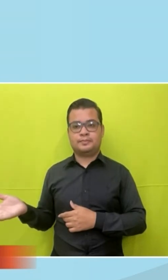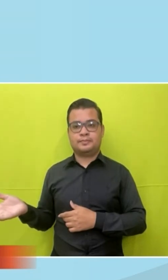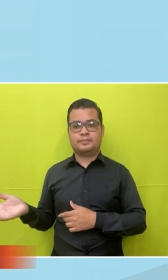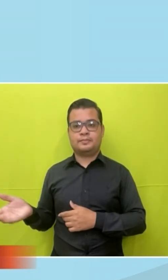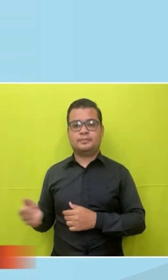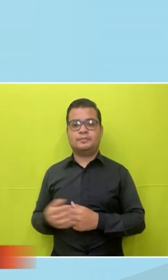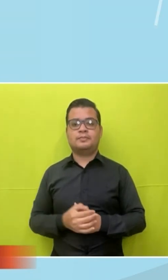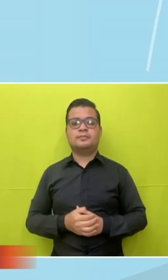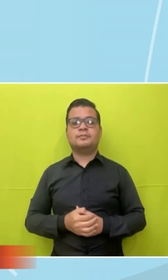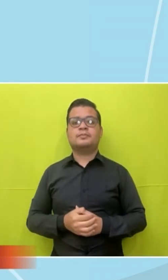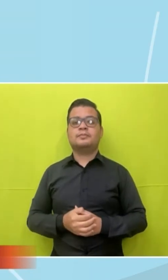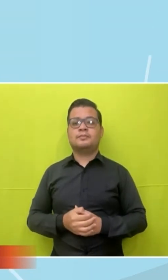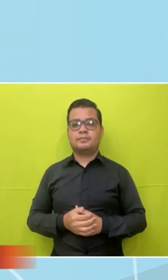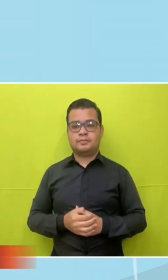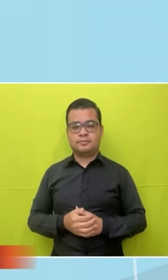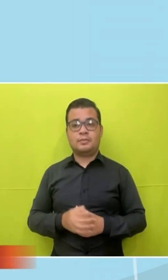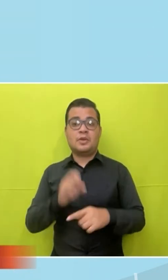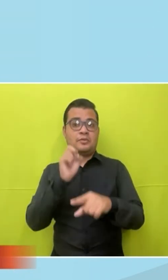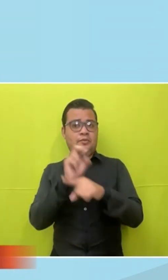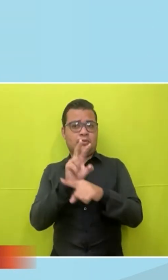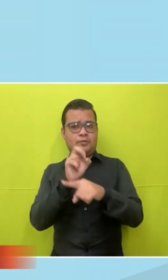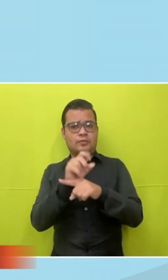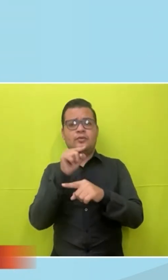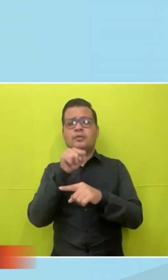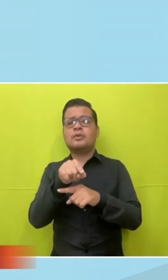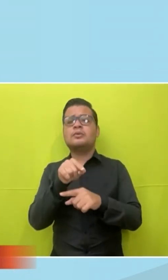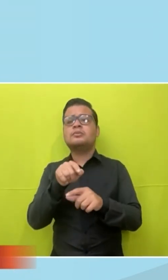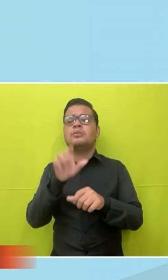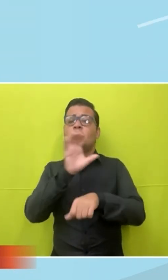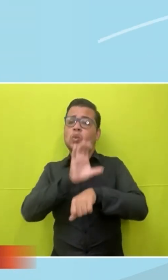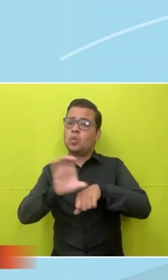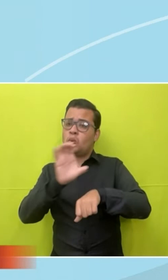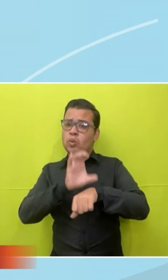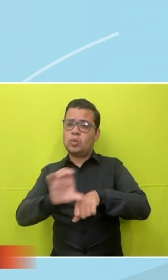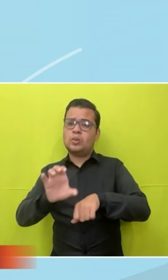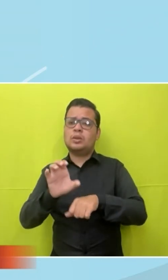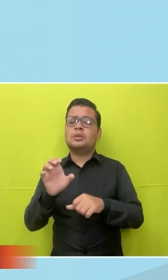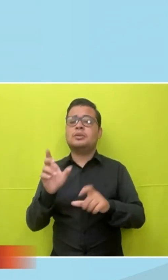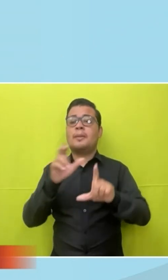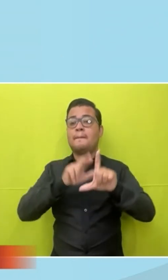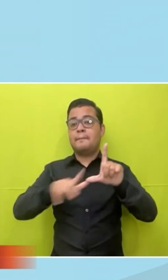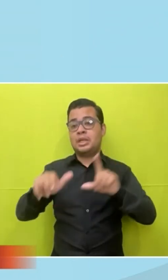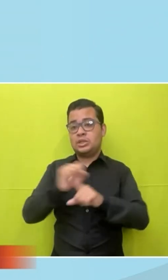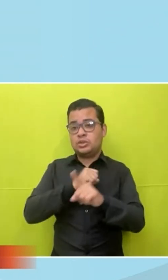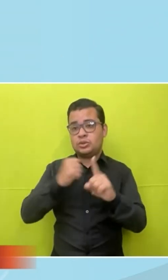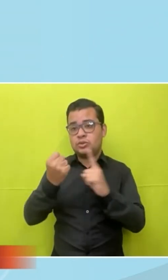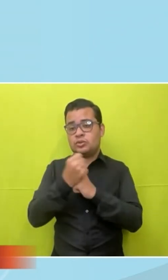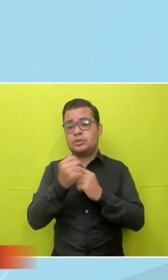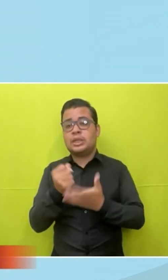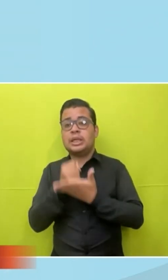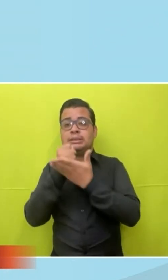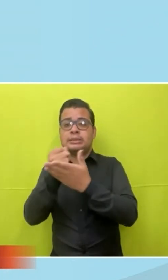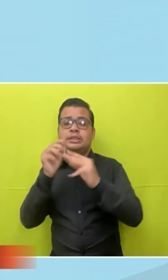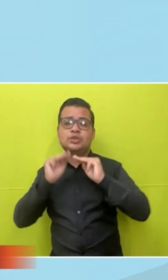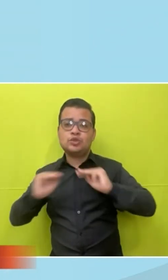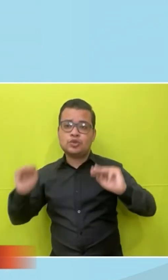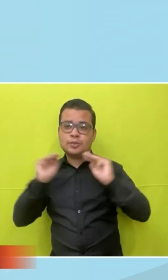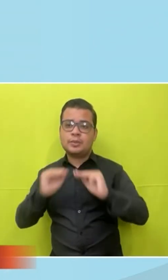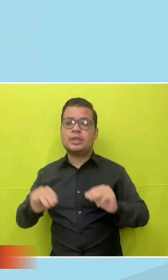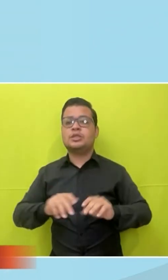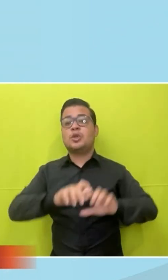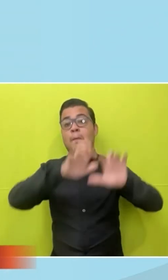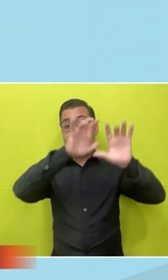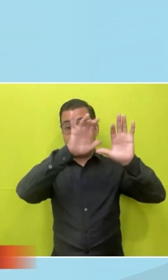efg.org.br. As vagas disponíveis são para os cursos como mídias sociais, assistente de marketing, programação